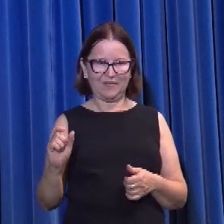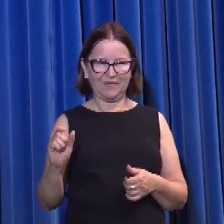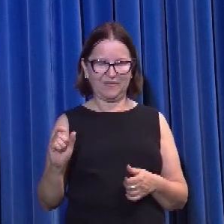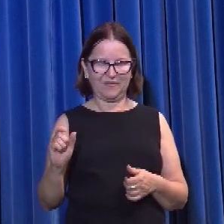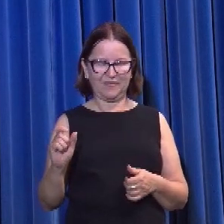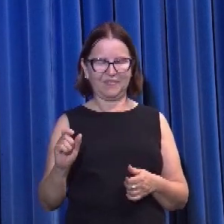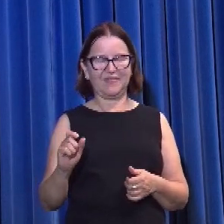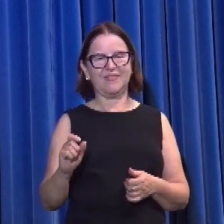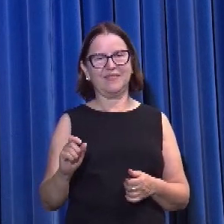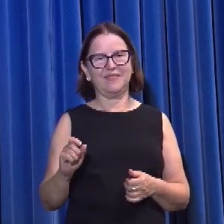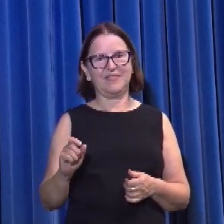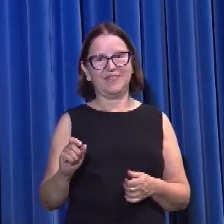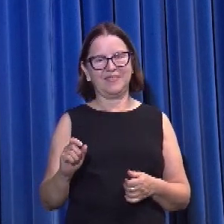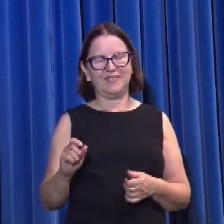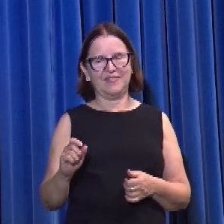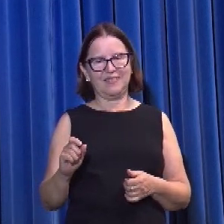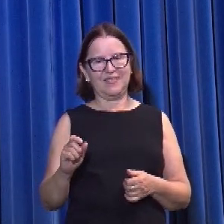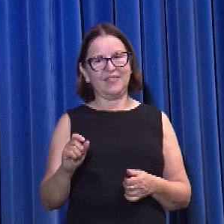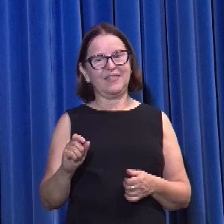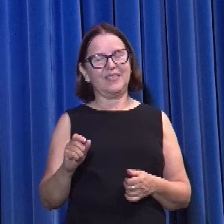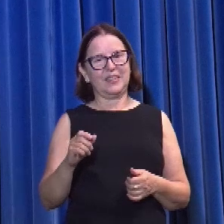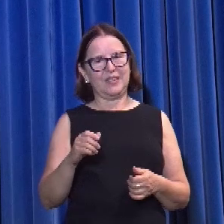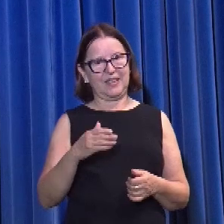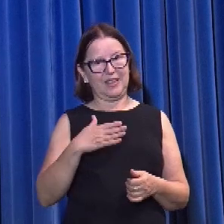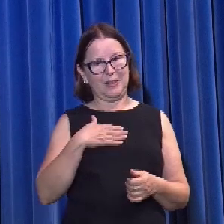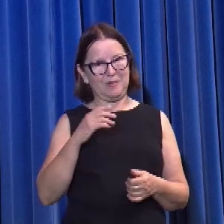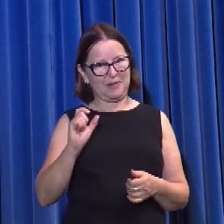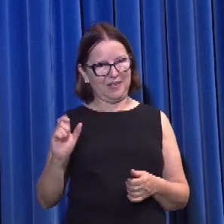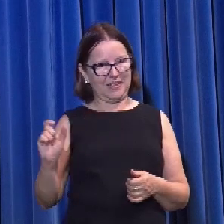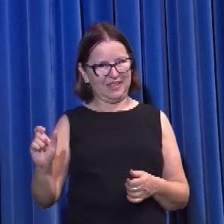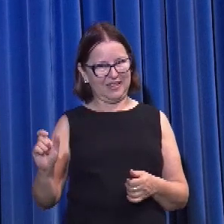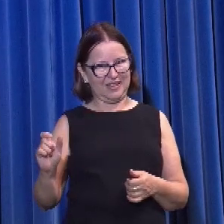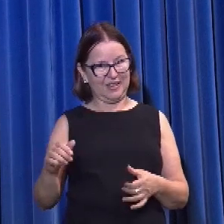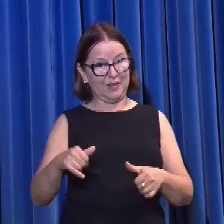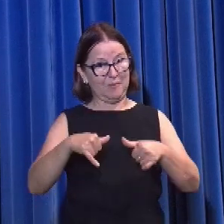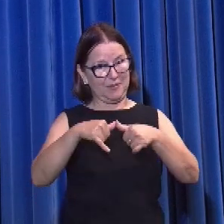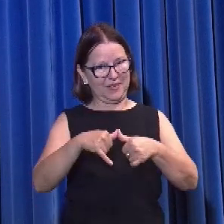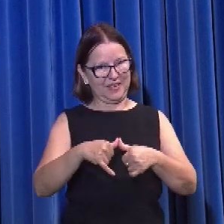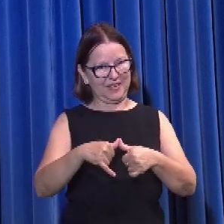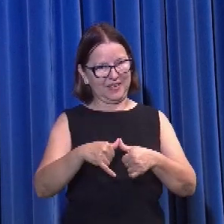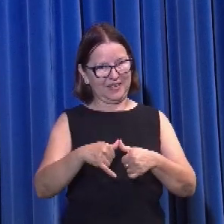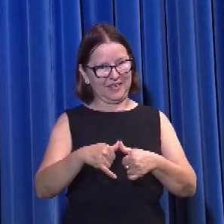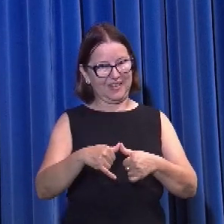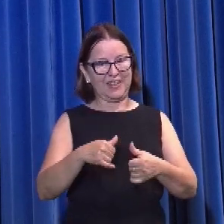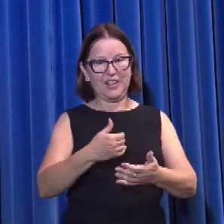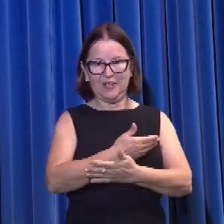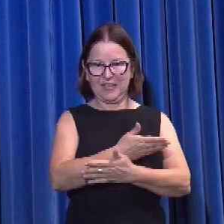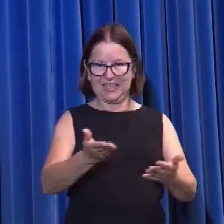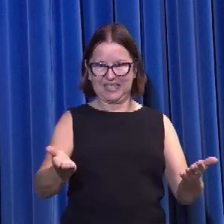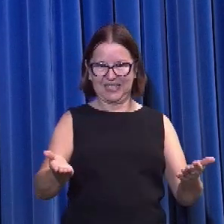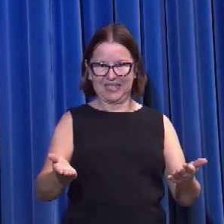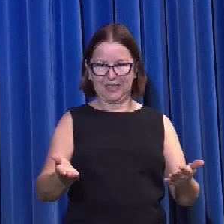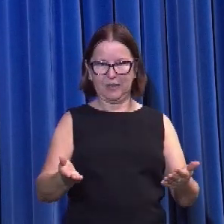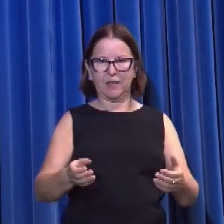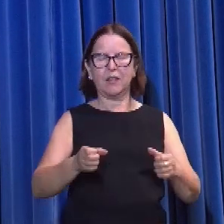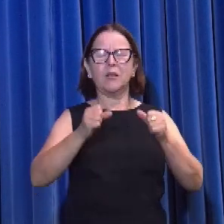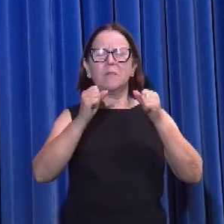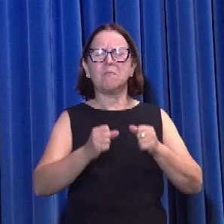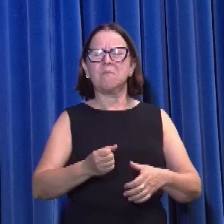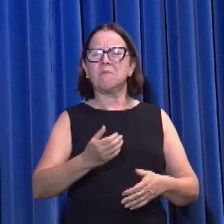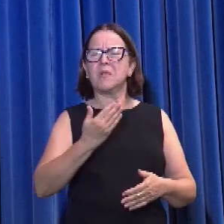Se permanecerdes em mim, e as minhas palavras permanecerem em vós, pedireis o